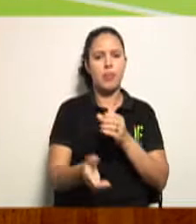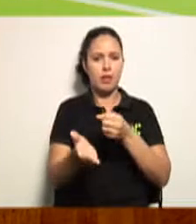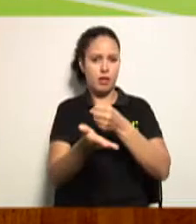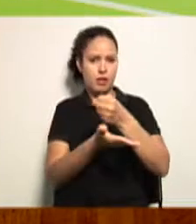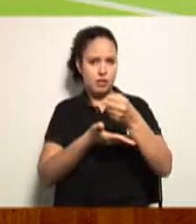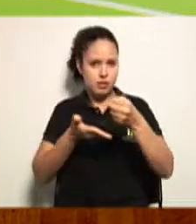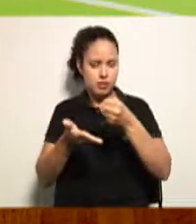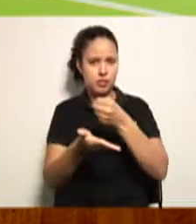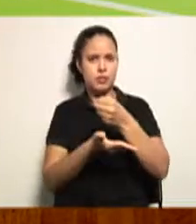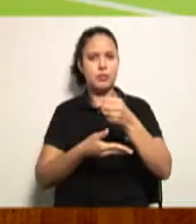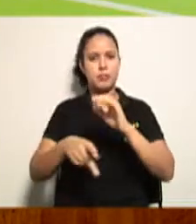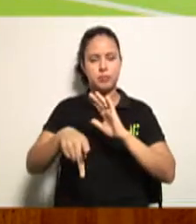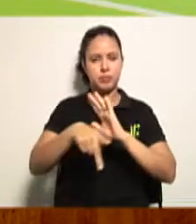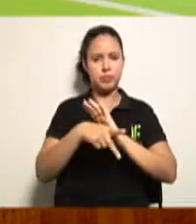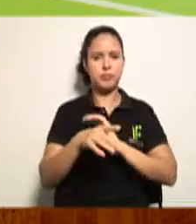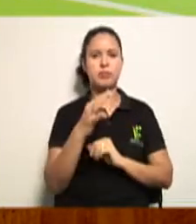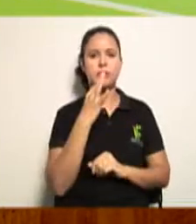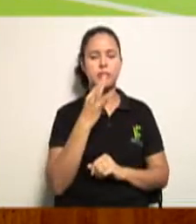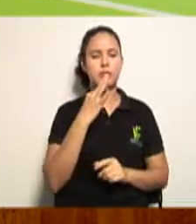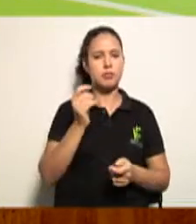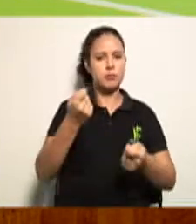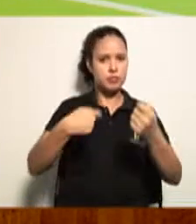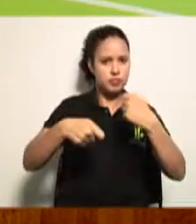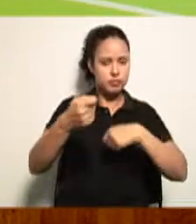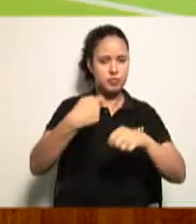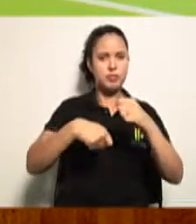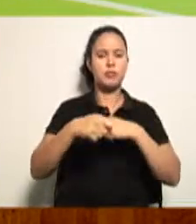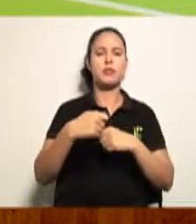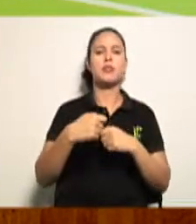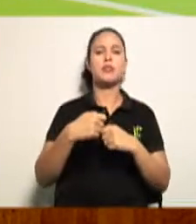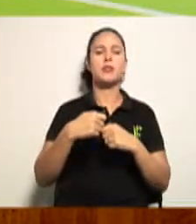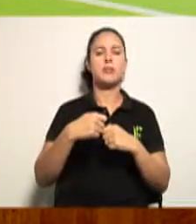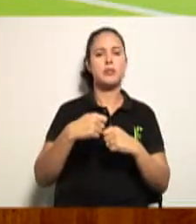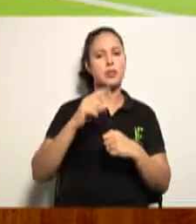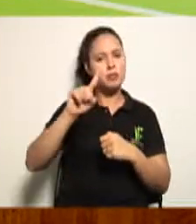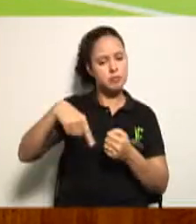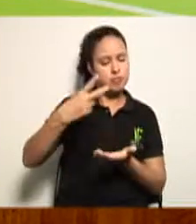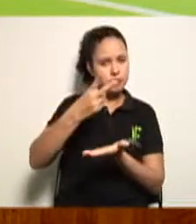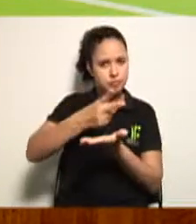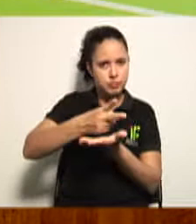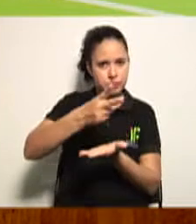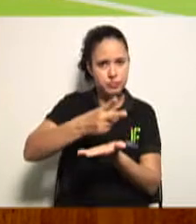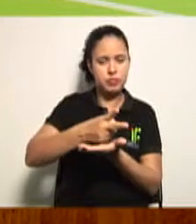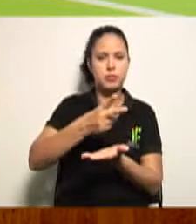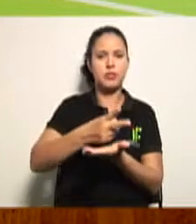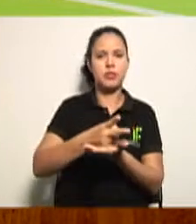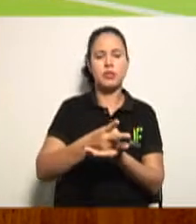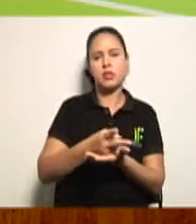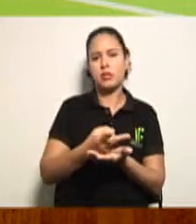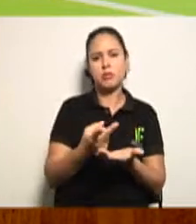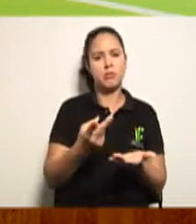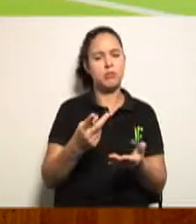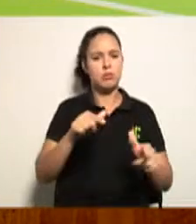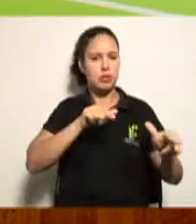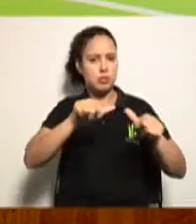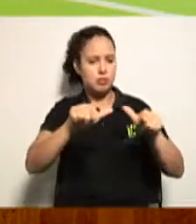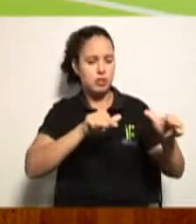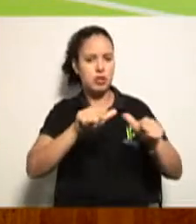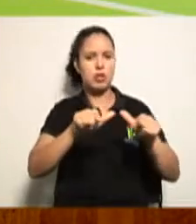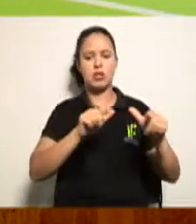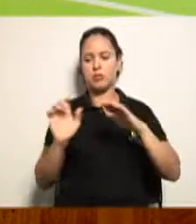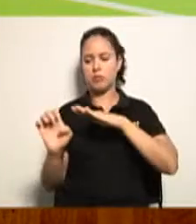bases do conhecimento da administração para a gente poder dar continuidade nos nossos negócios, gerindo